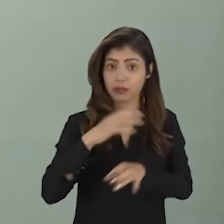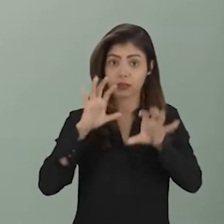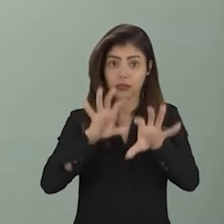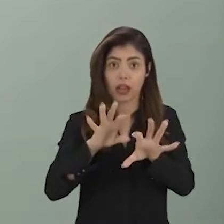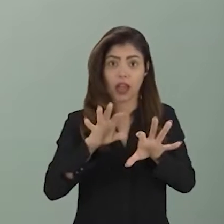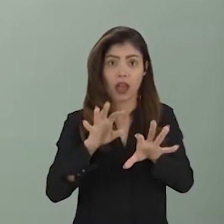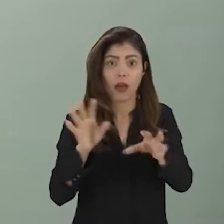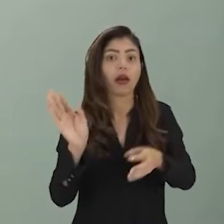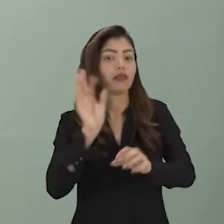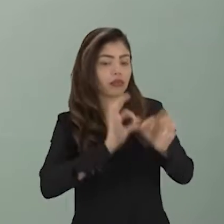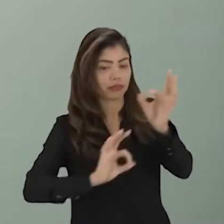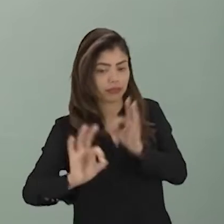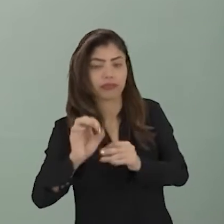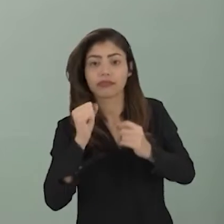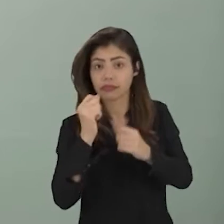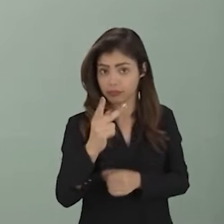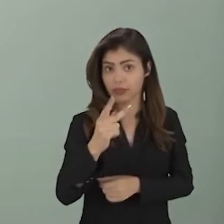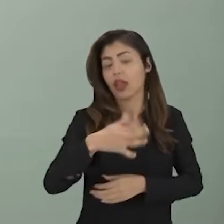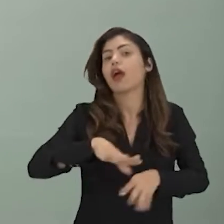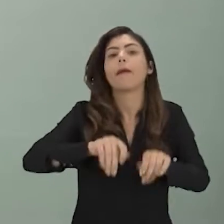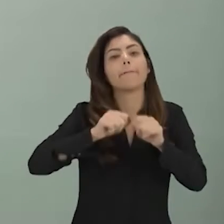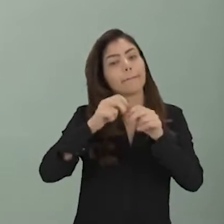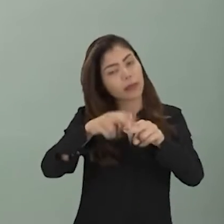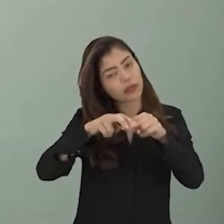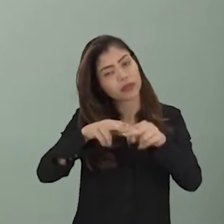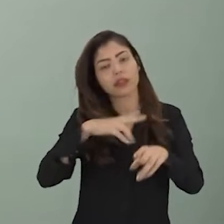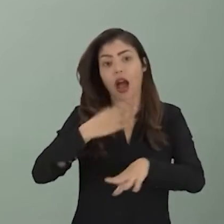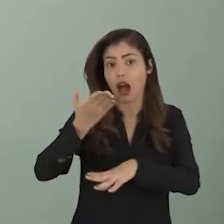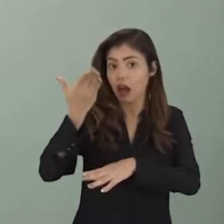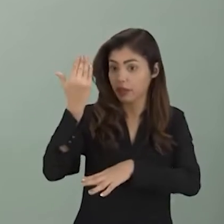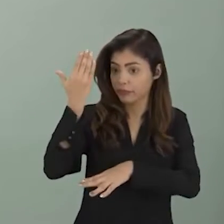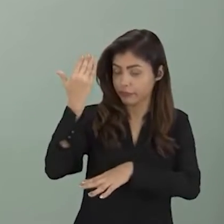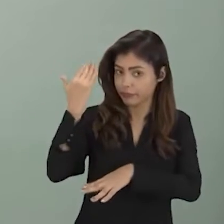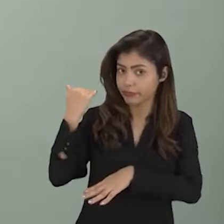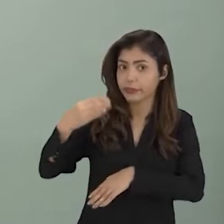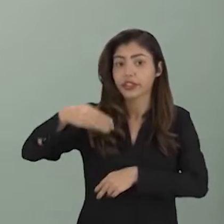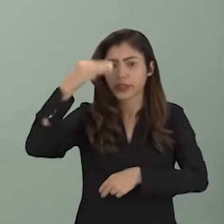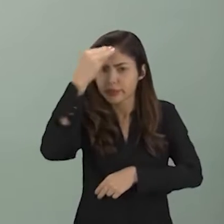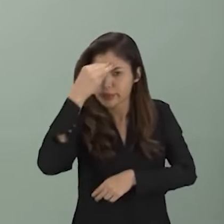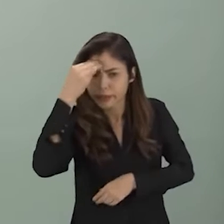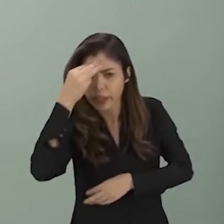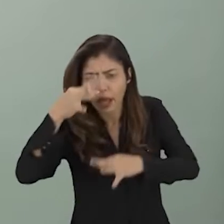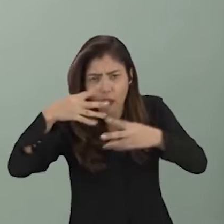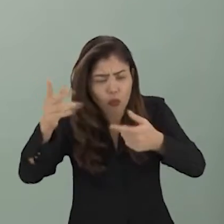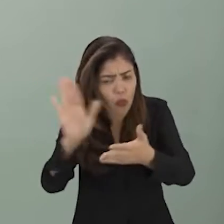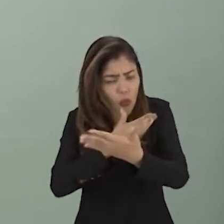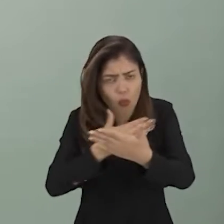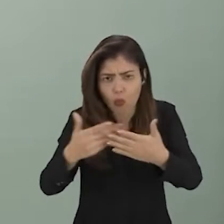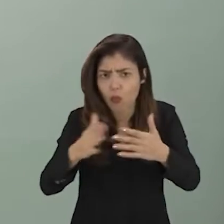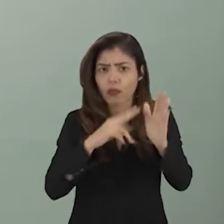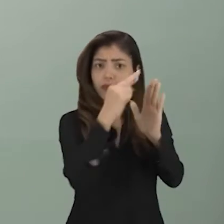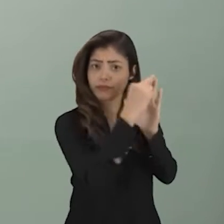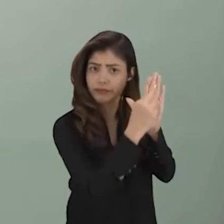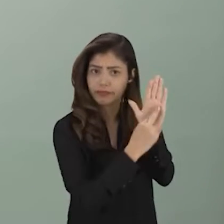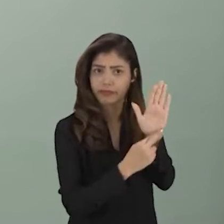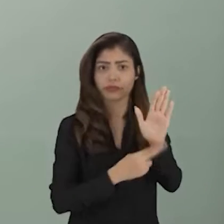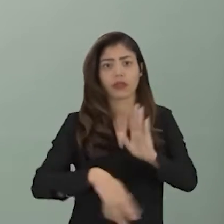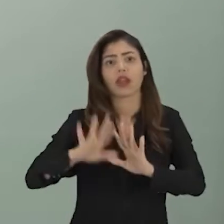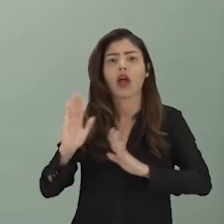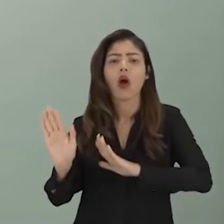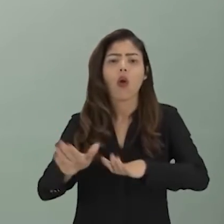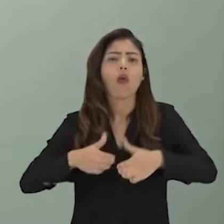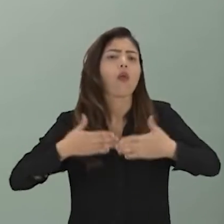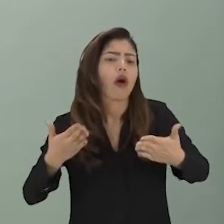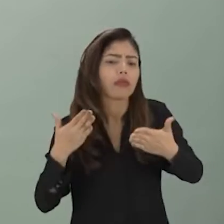pontuação com essa finalidade. E por isso nós precisamos, antes até de memorizar qualquer regra, entender a intenção. Qual